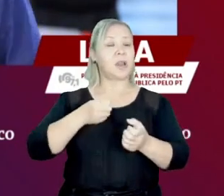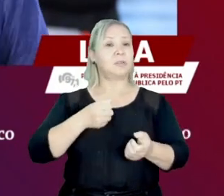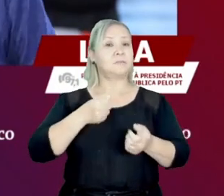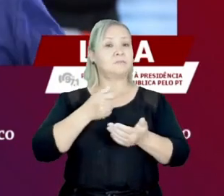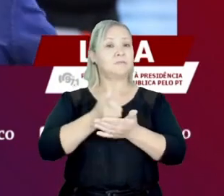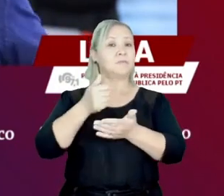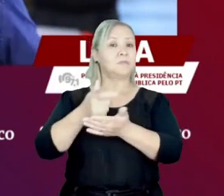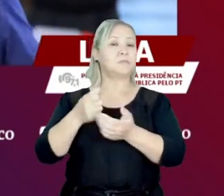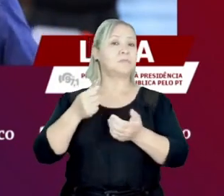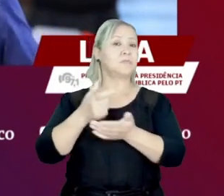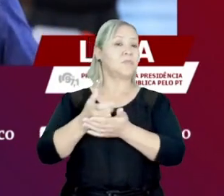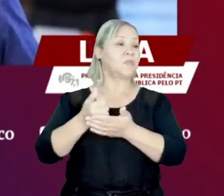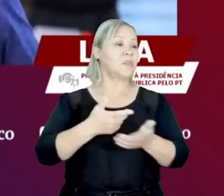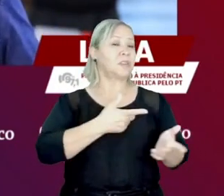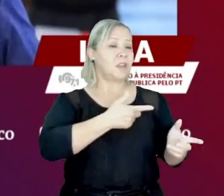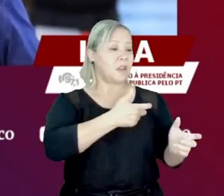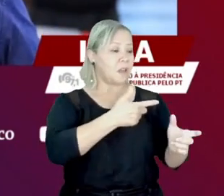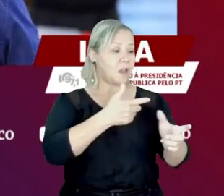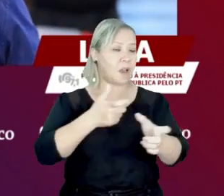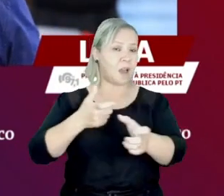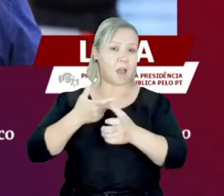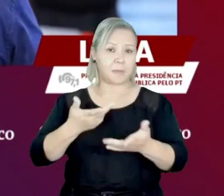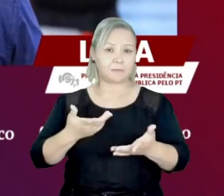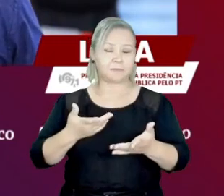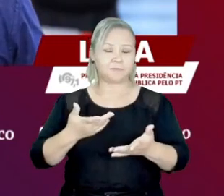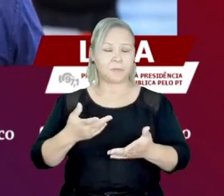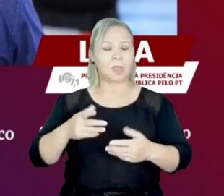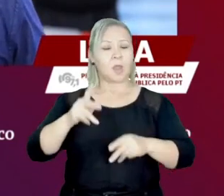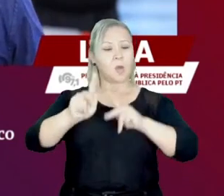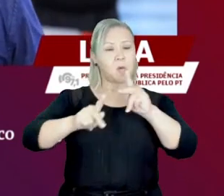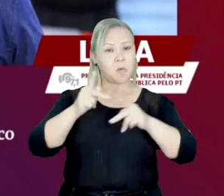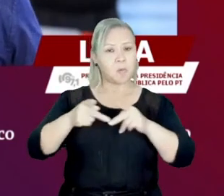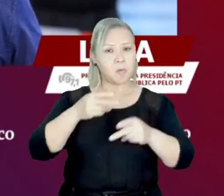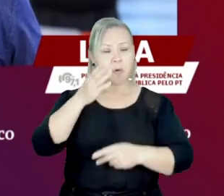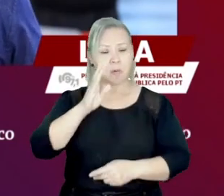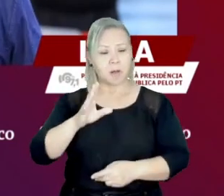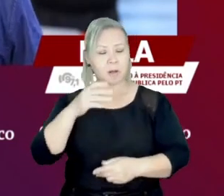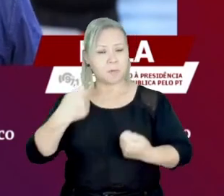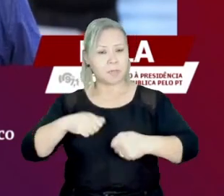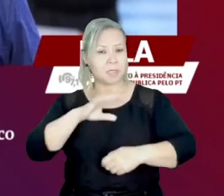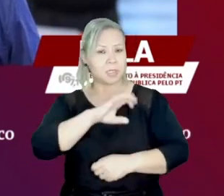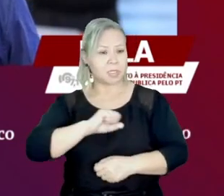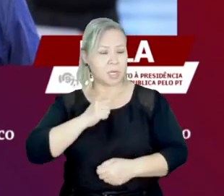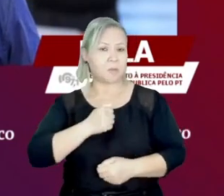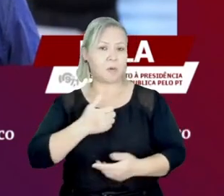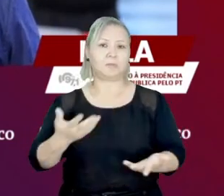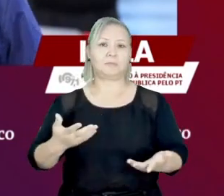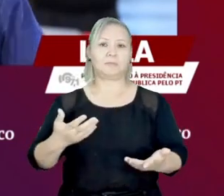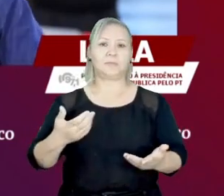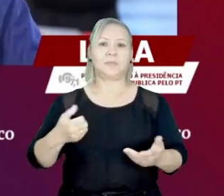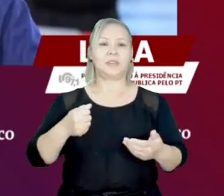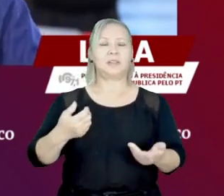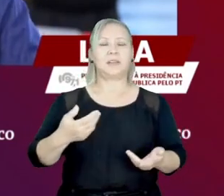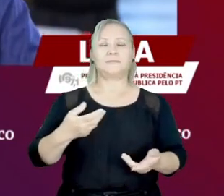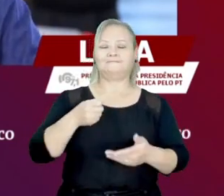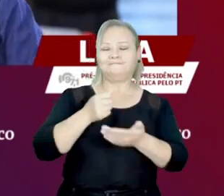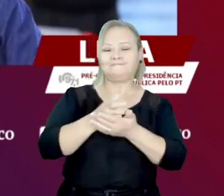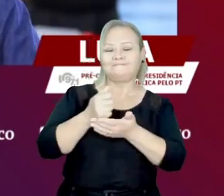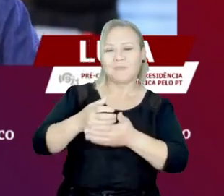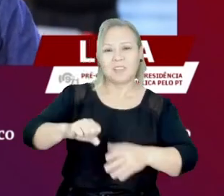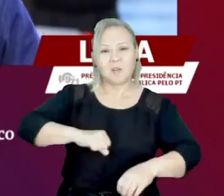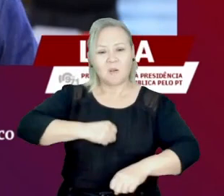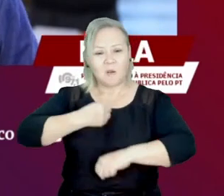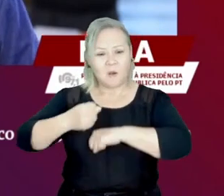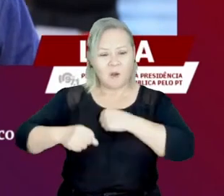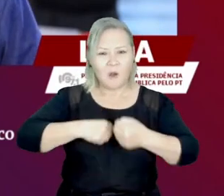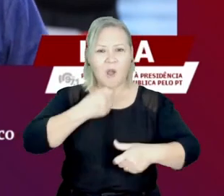que nós precisamos acabar. Presidente. Esse país tem que ser o país da concórdia e não da discórdia. Esse país tem que viver bem com a